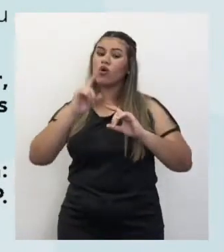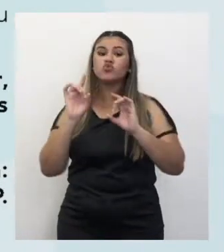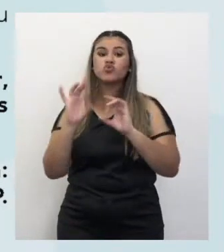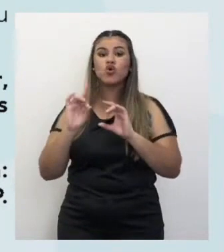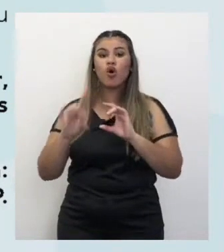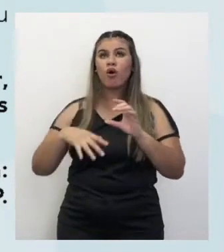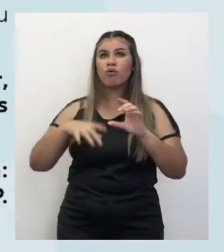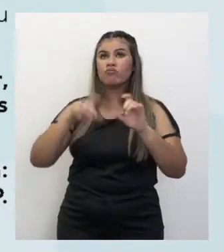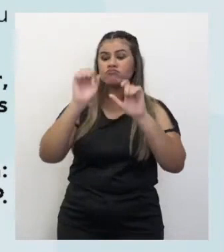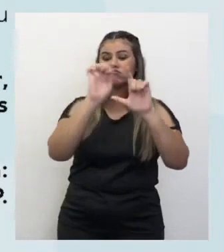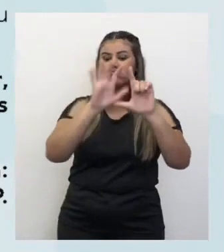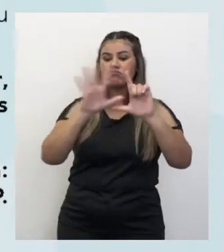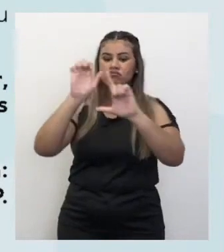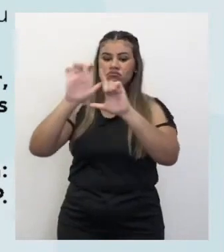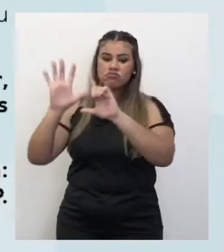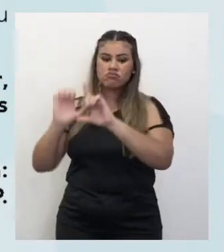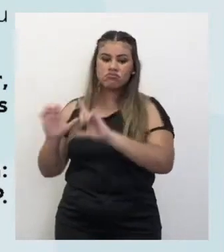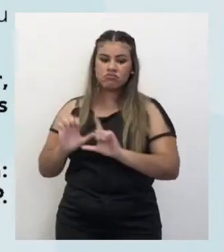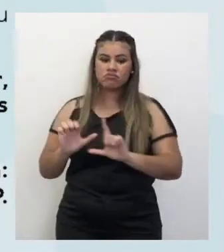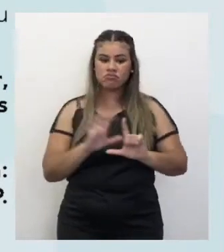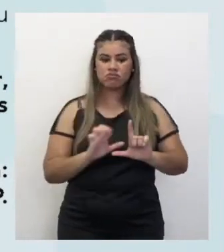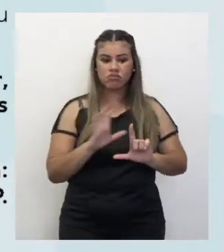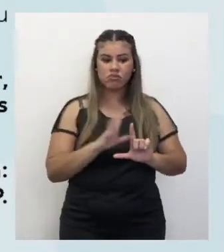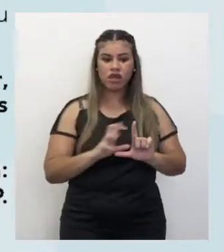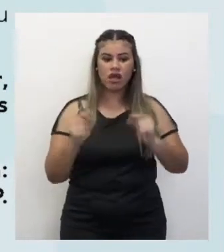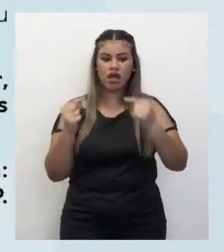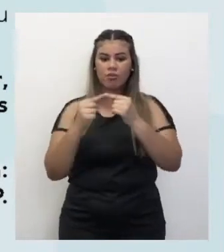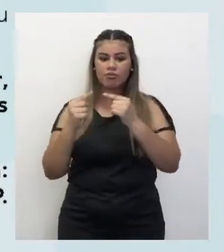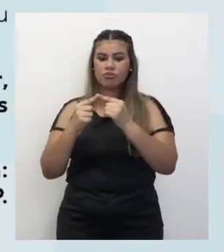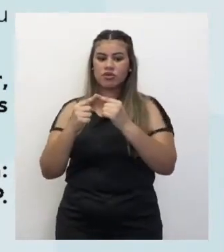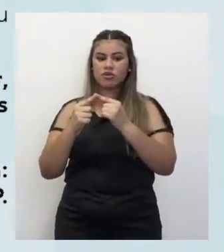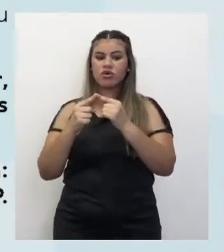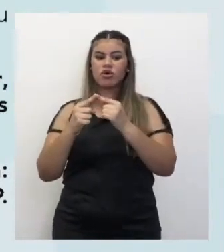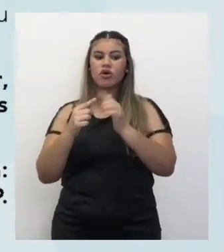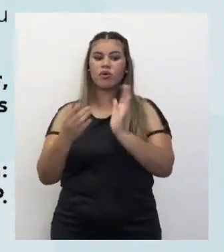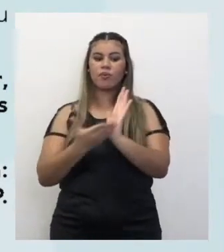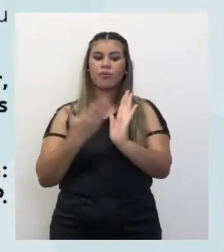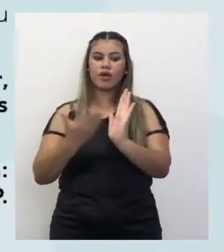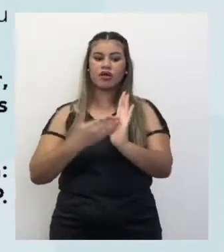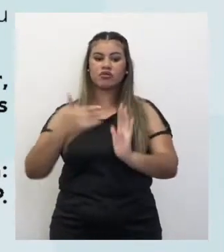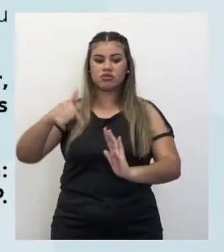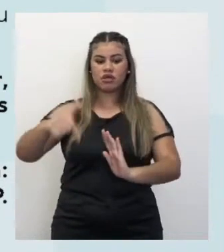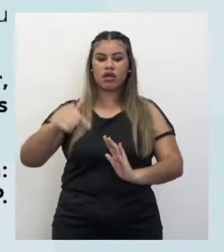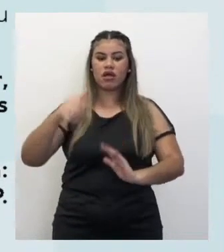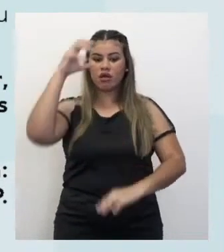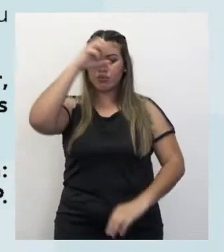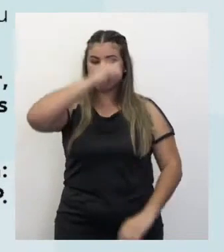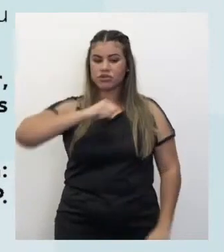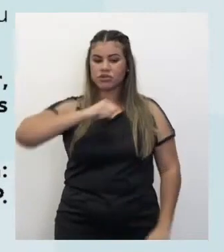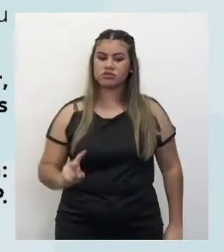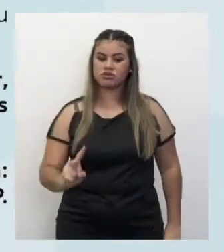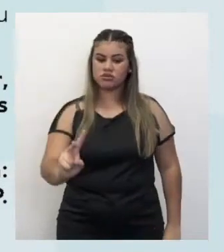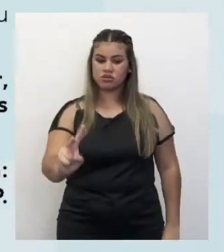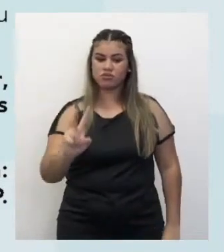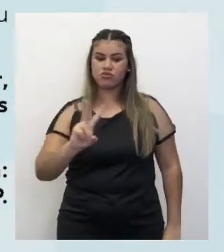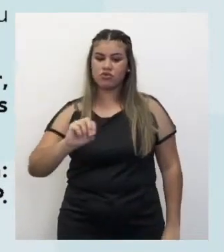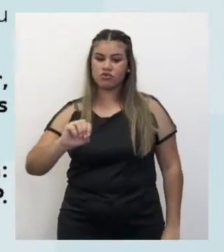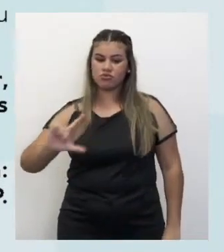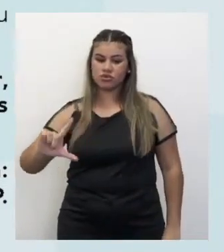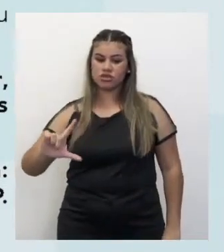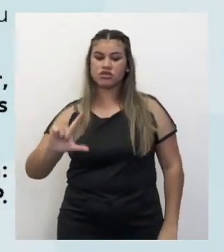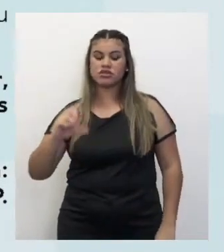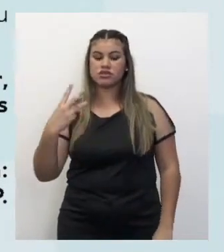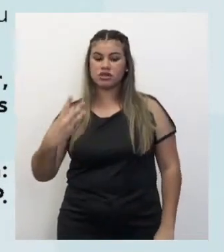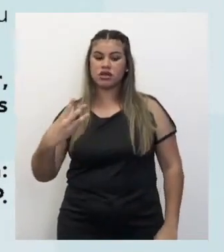Utilize o espaço indicado da página 7 do caderno do Aprender Sempre, volume 3. Seu caderno ou o material que você